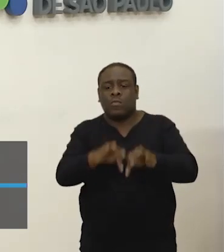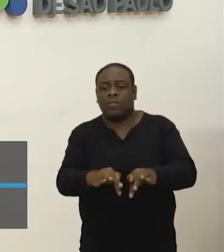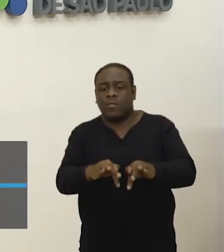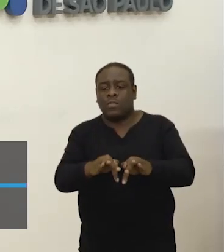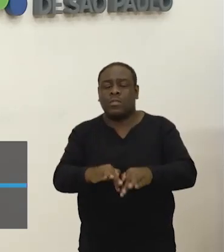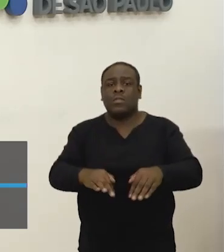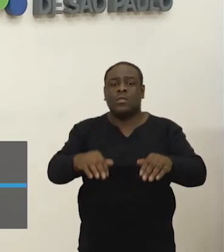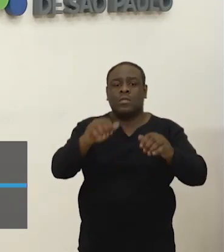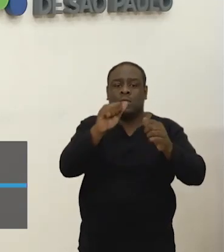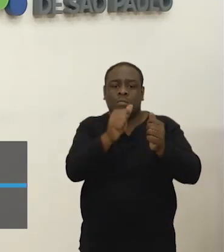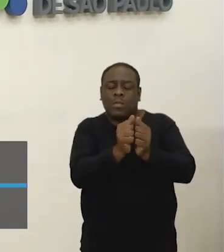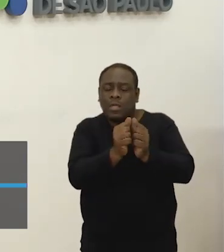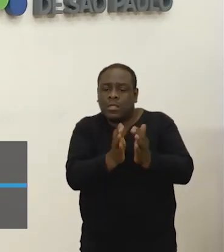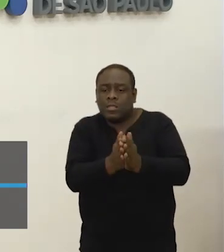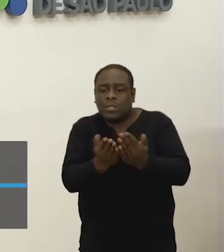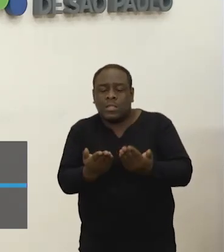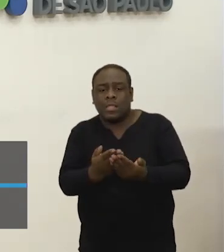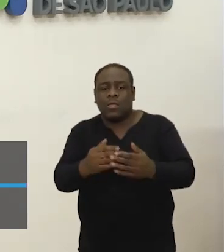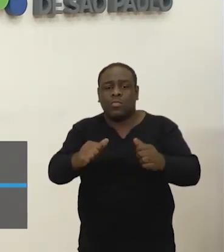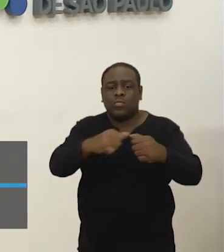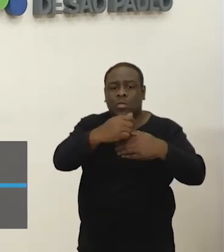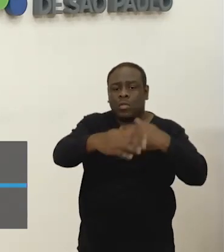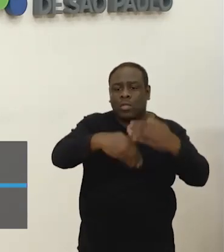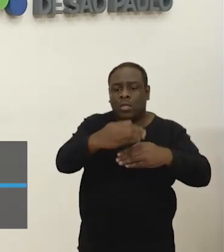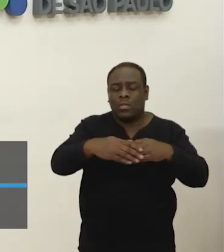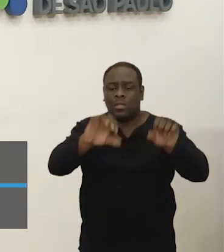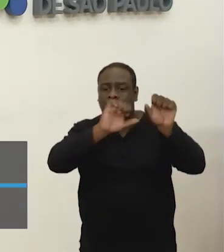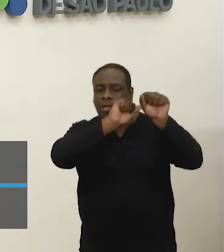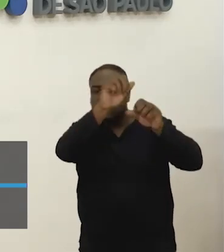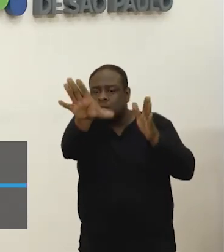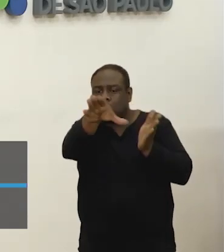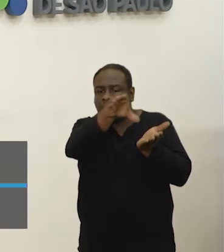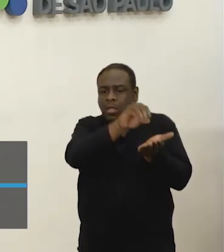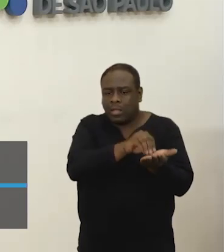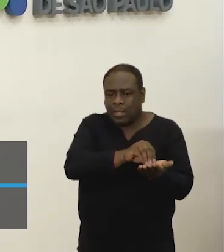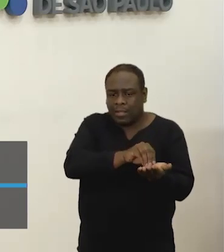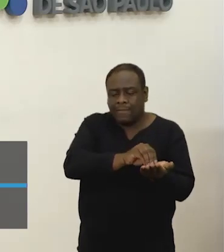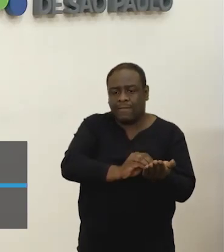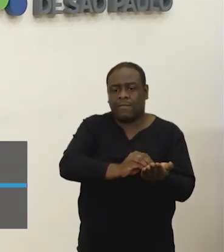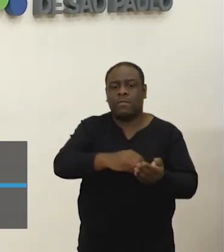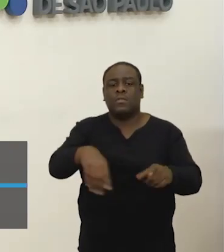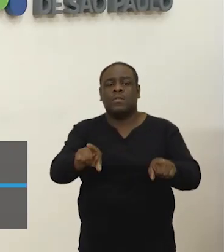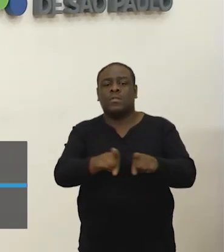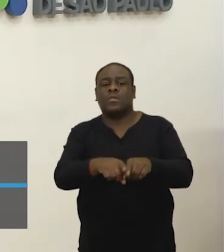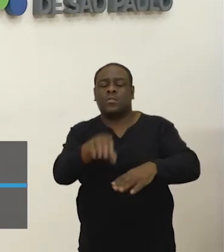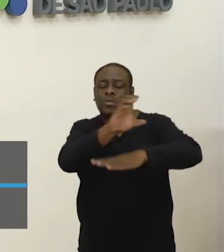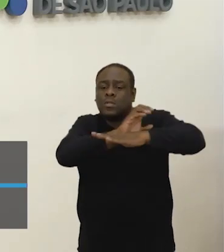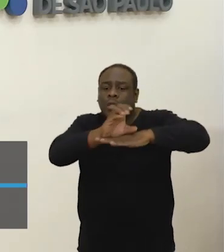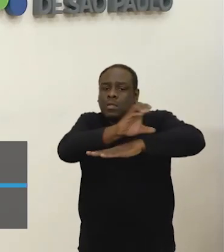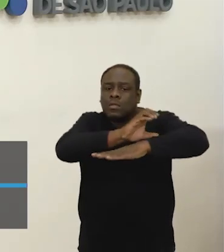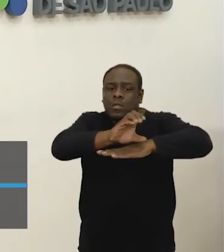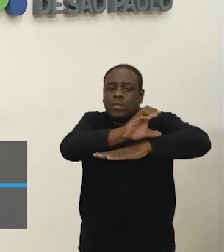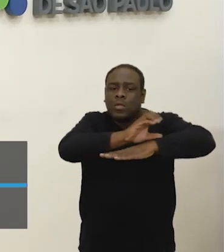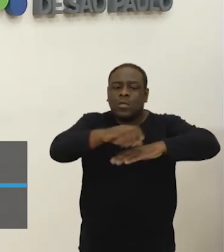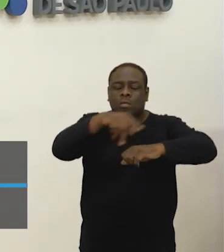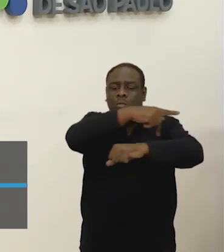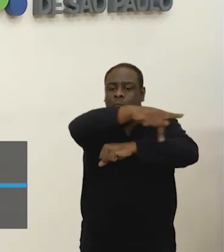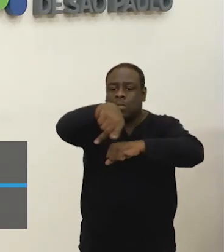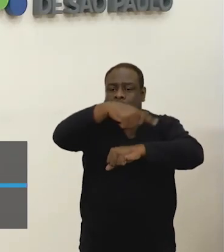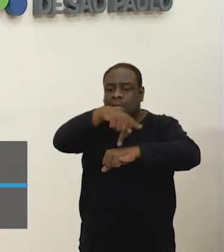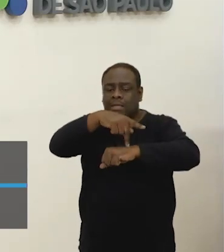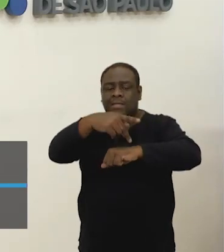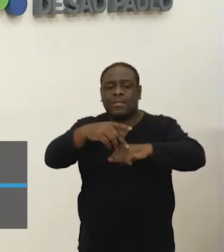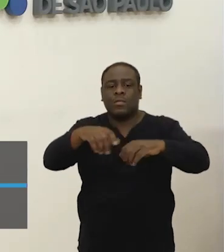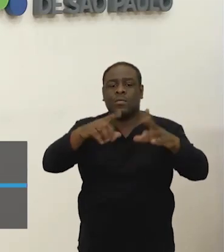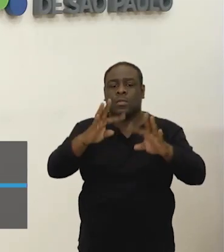lá no repositório, o material todo e a aula gravada, está bem? E aí eu vou ler rapidinho aqui a contribuição da Pro Solange. O país ampliou direitos